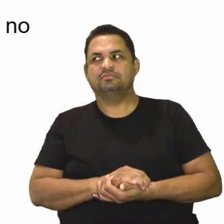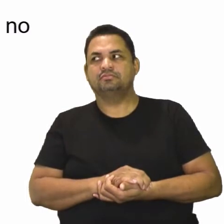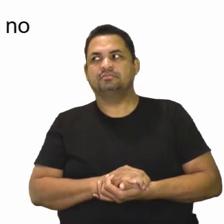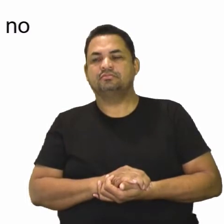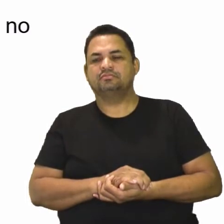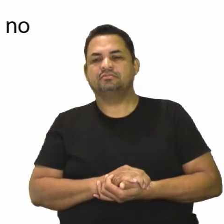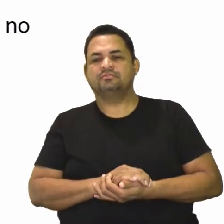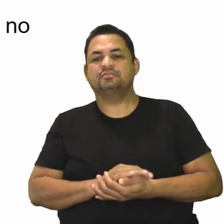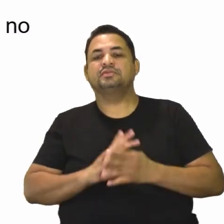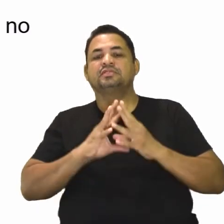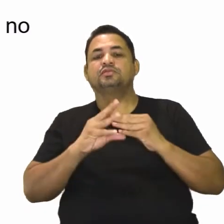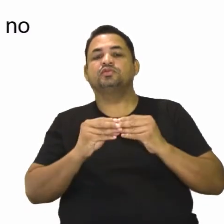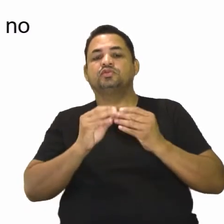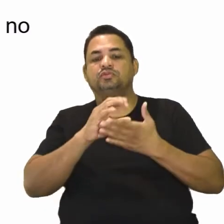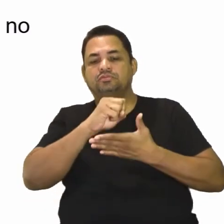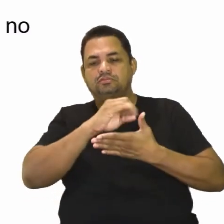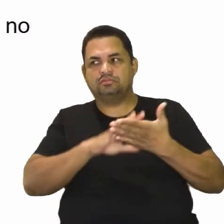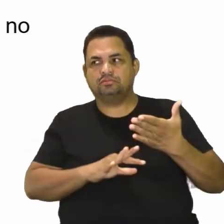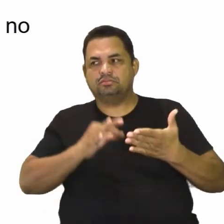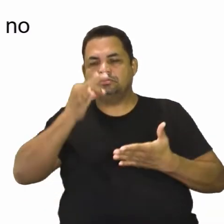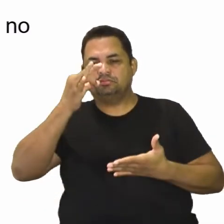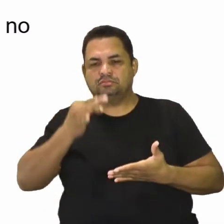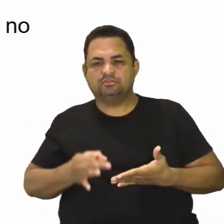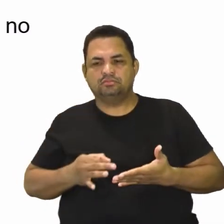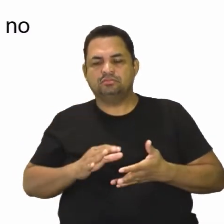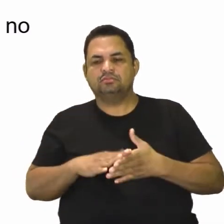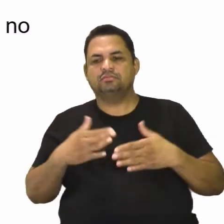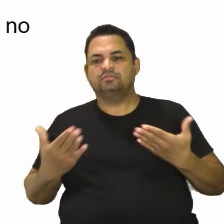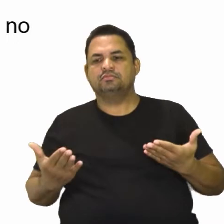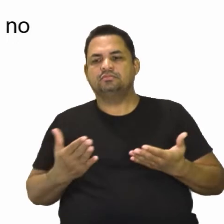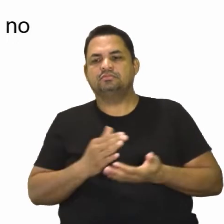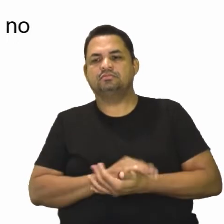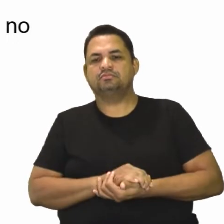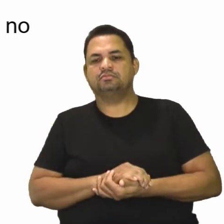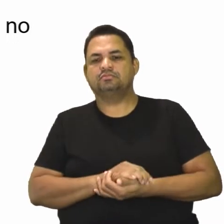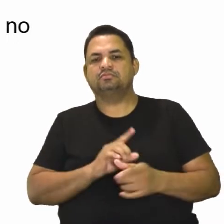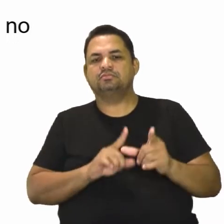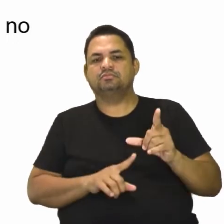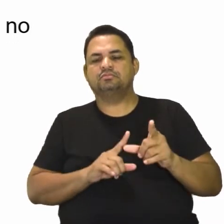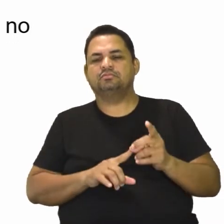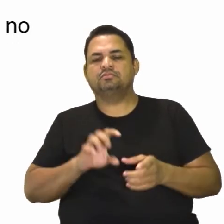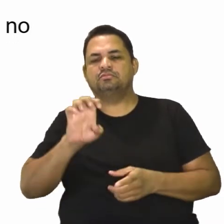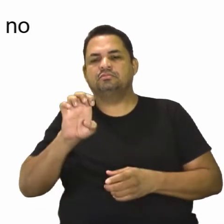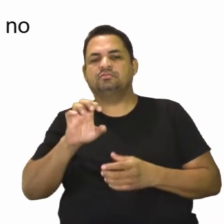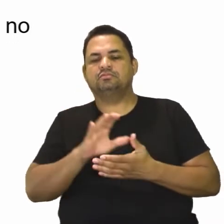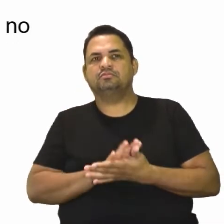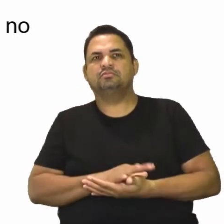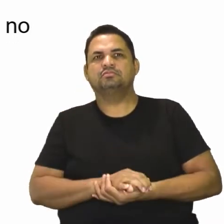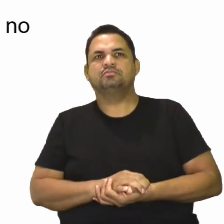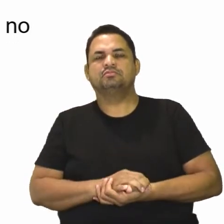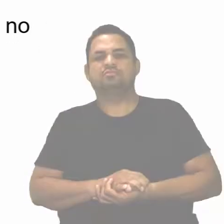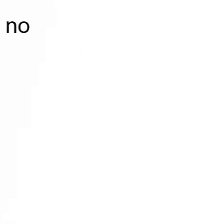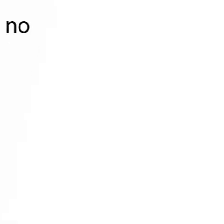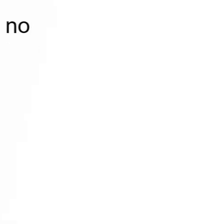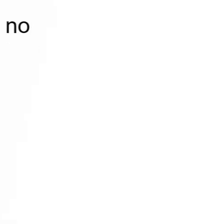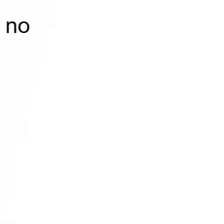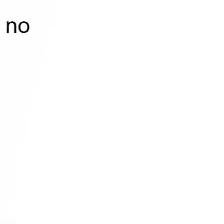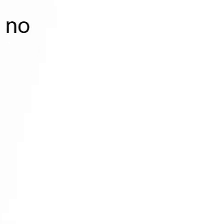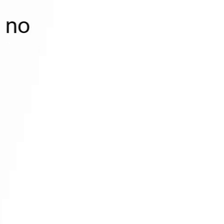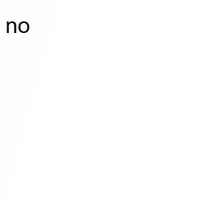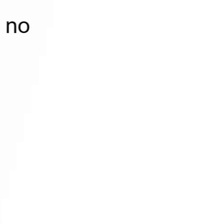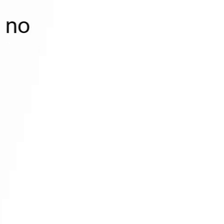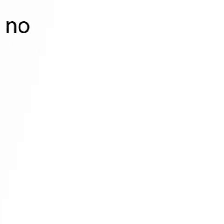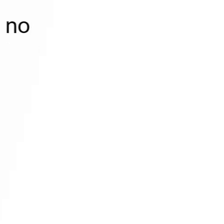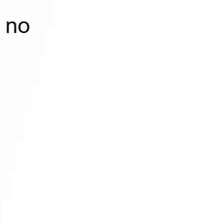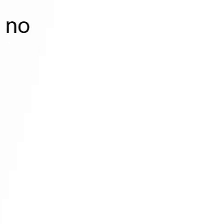Todas as alternativas estão corretas. Então, é a letra E, meus queridos alunos. É a letra E nessa daí. Tá